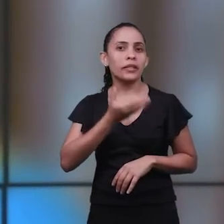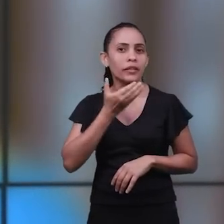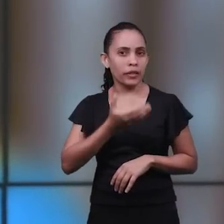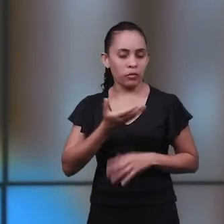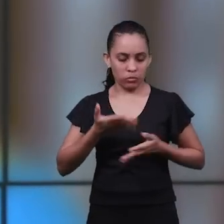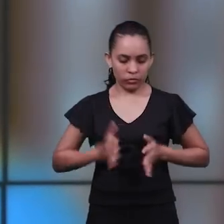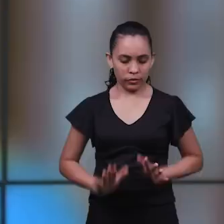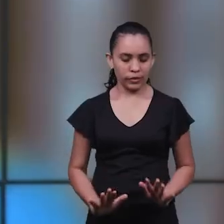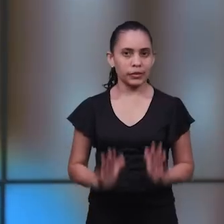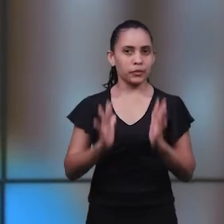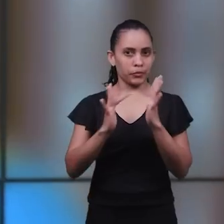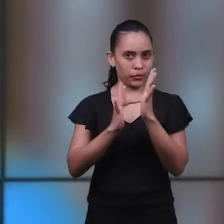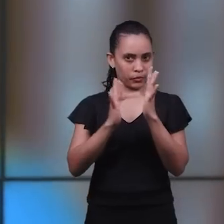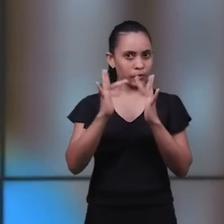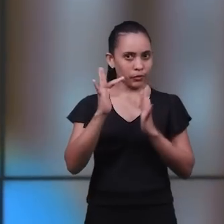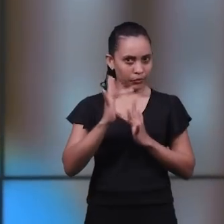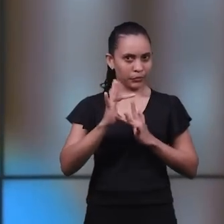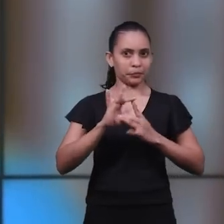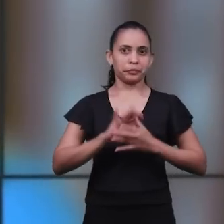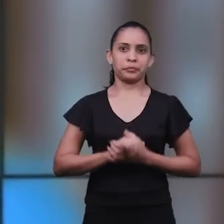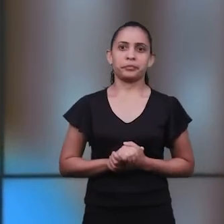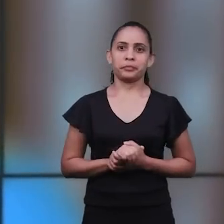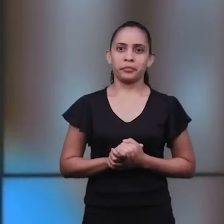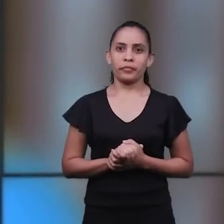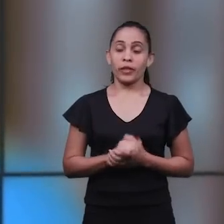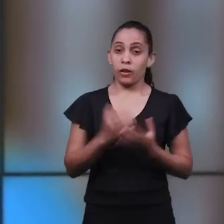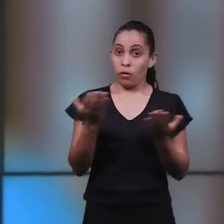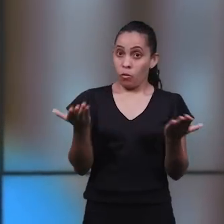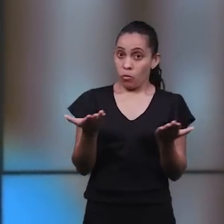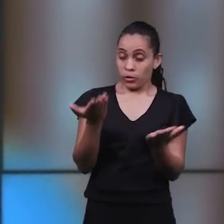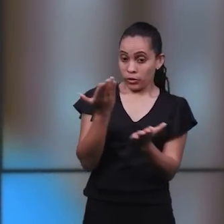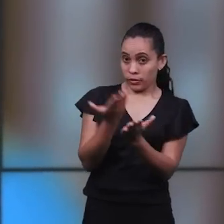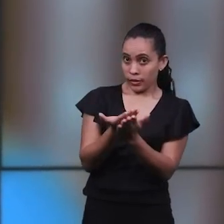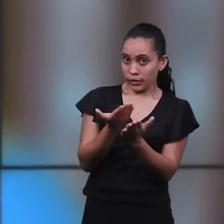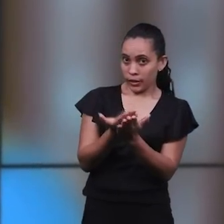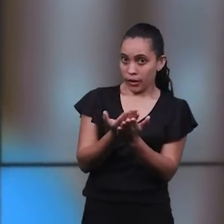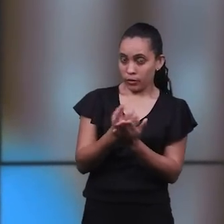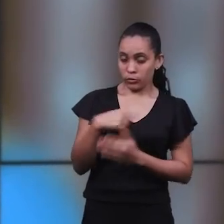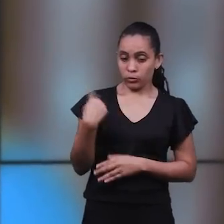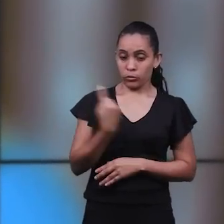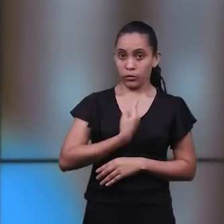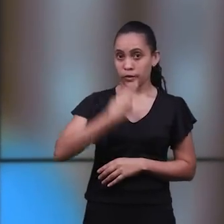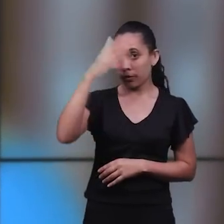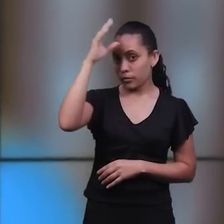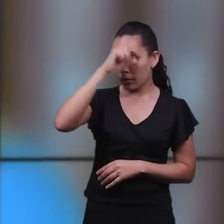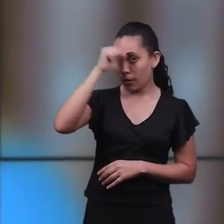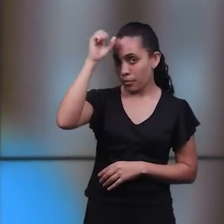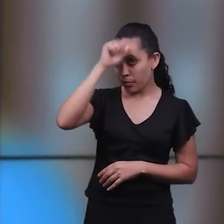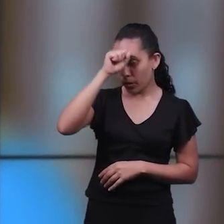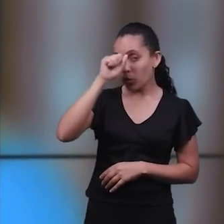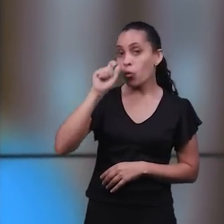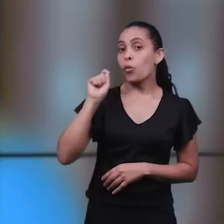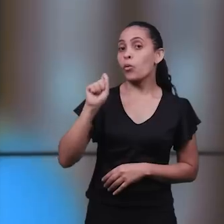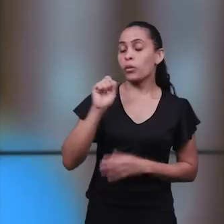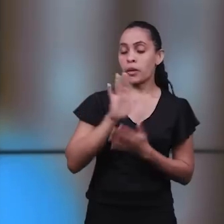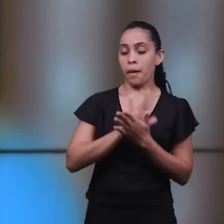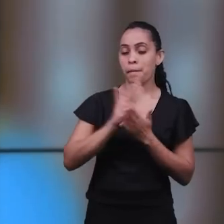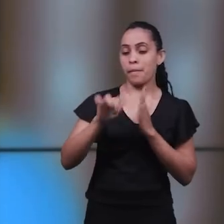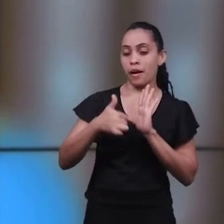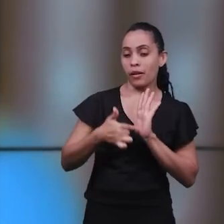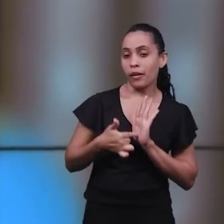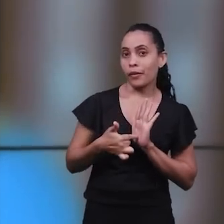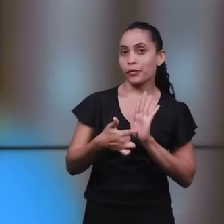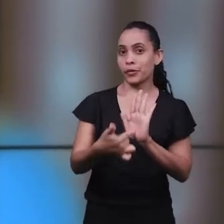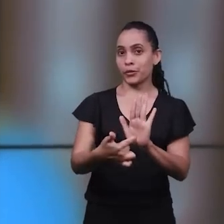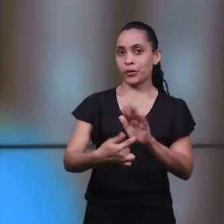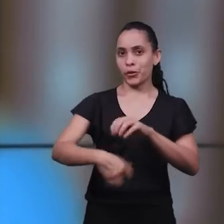o nascimento de Jesus. Nessa aula, nós vamos aprender o que a palavra de Deus